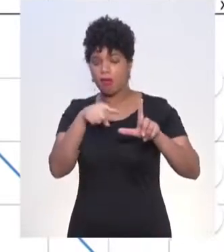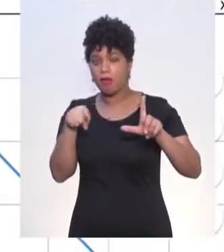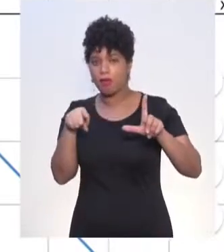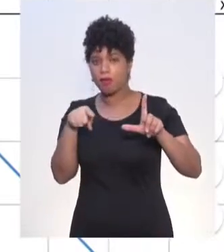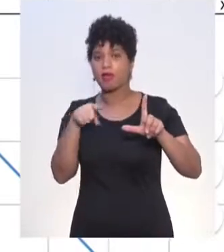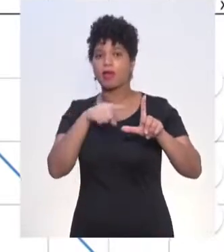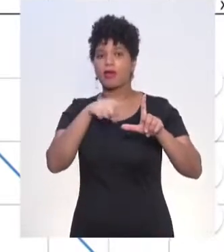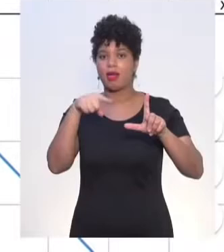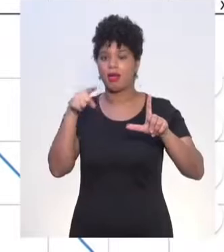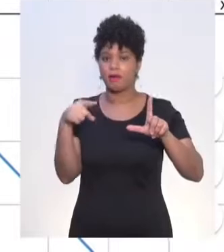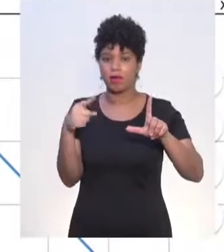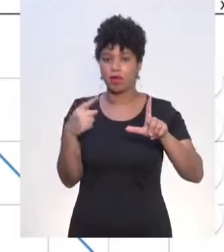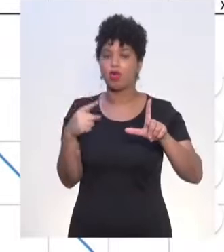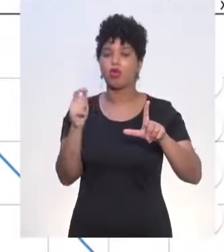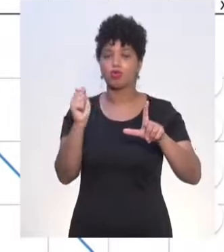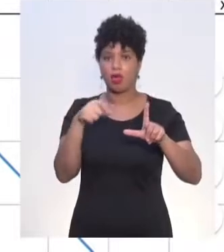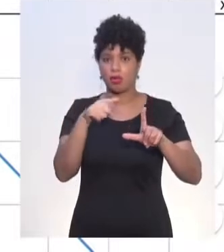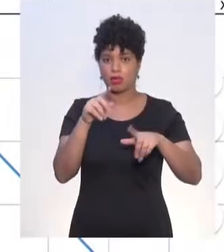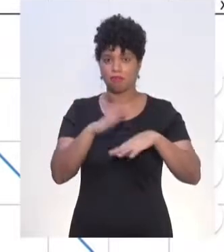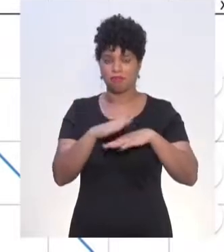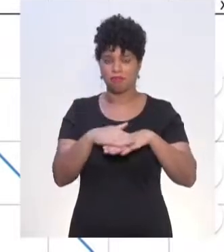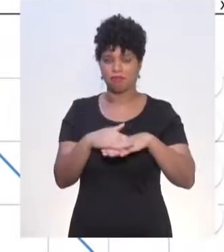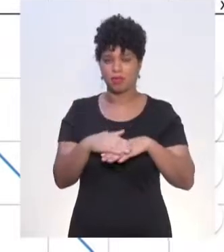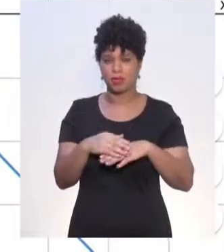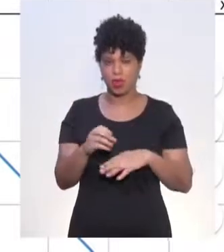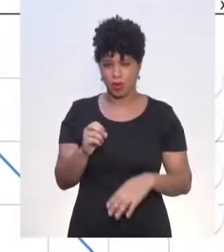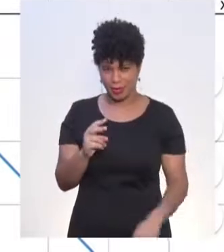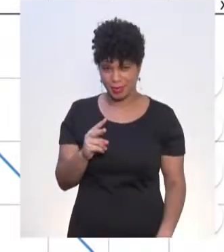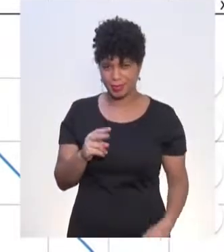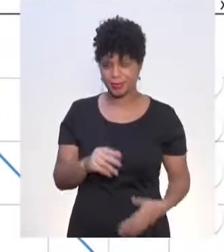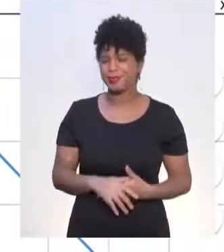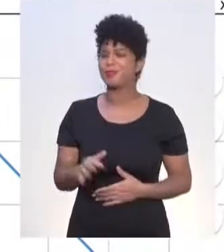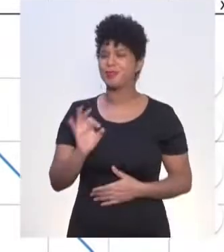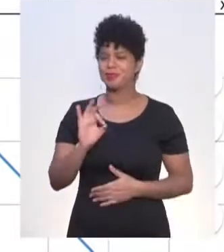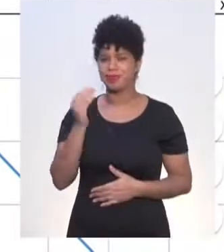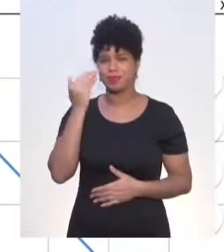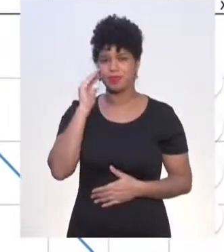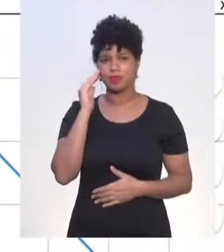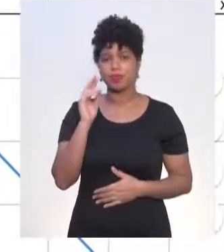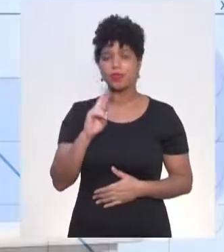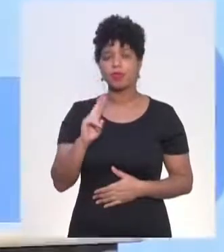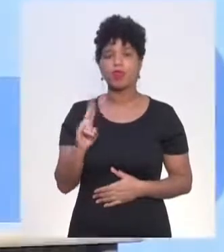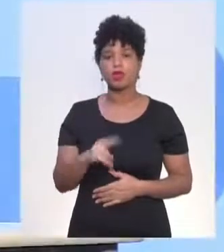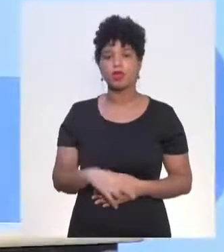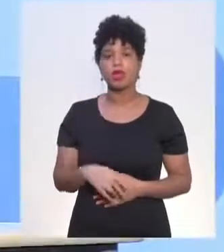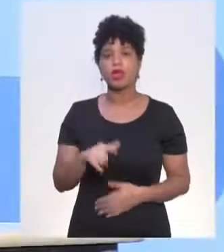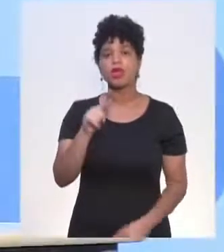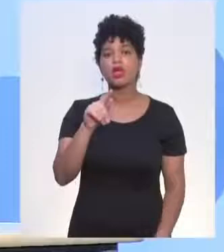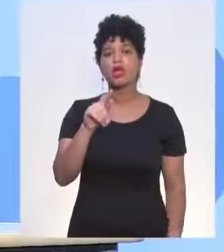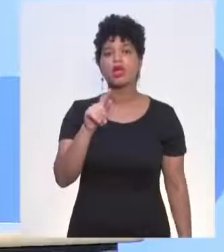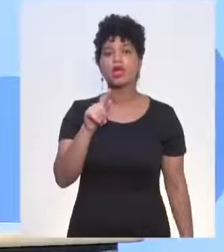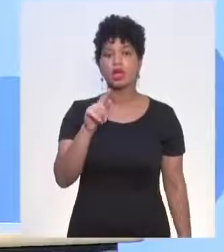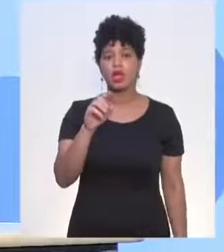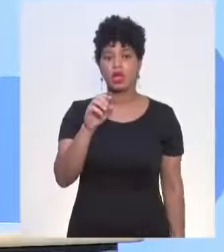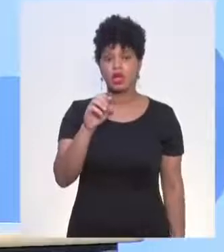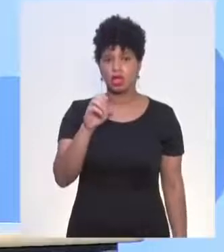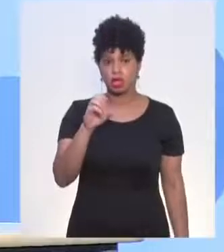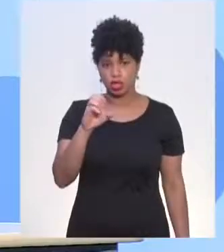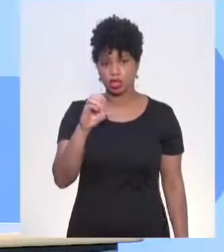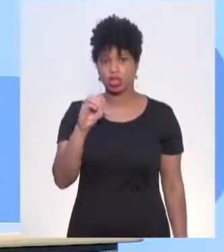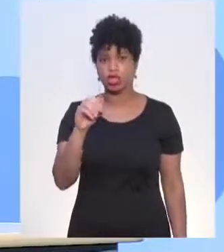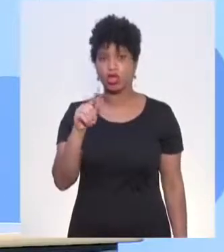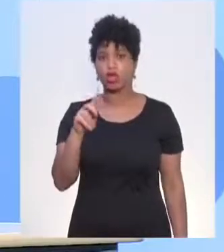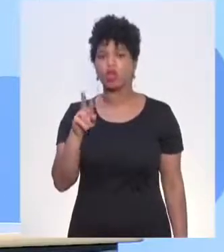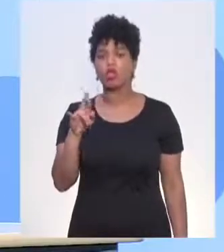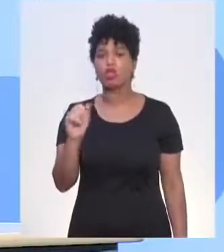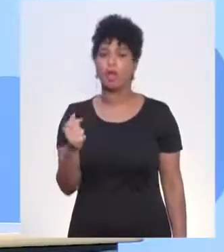que é muito importante. Tudo bem? Tudo tranquilinho. O GeoGebra, o pessoal está perguntando, é um aplicativo ou um